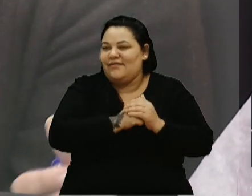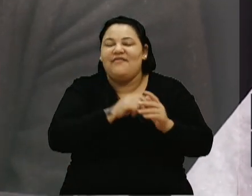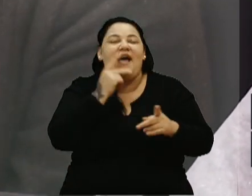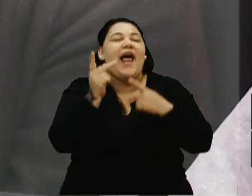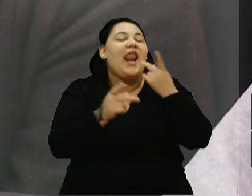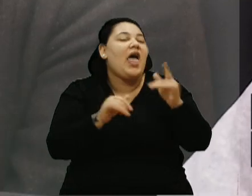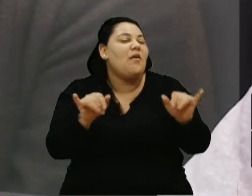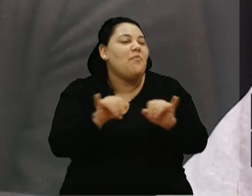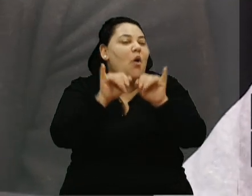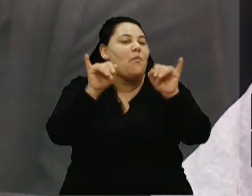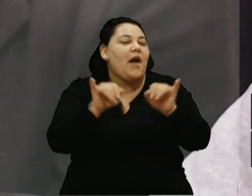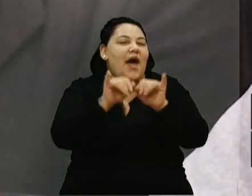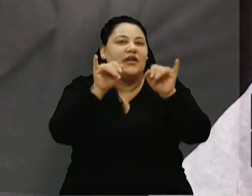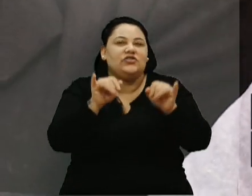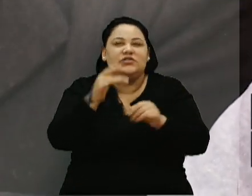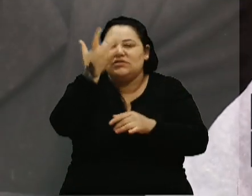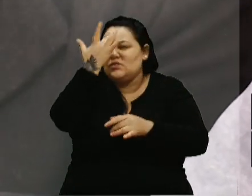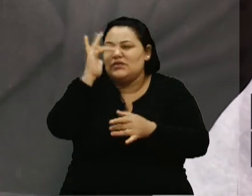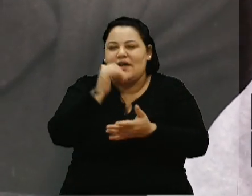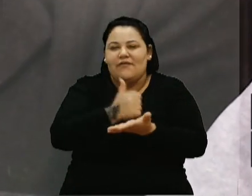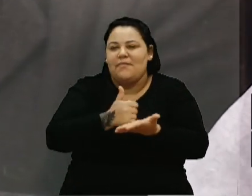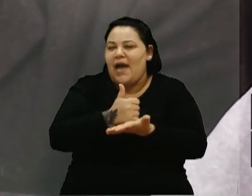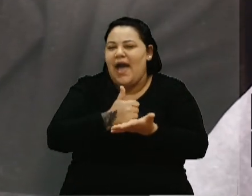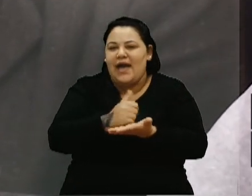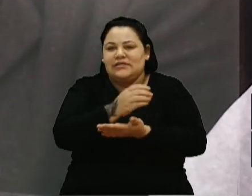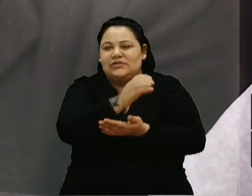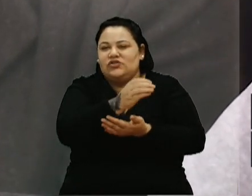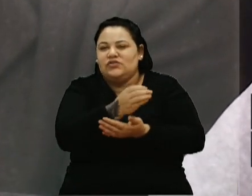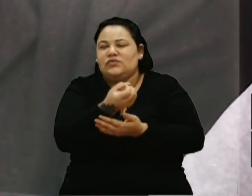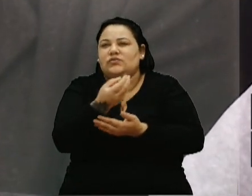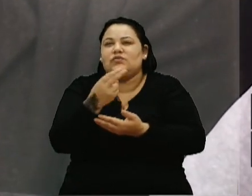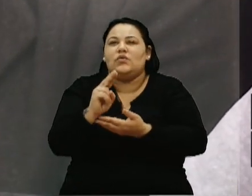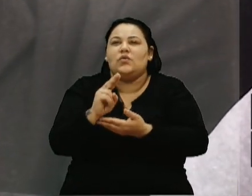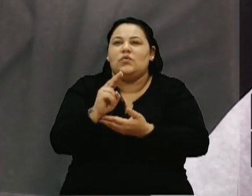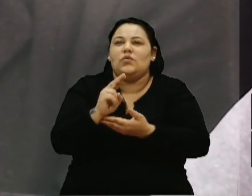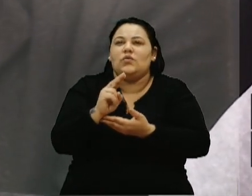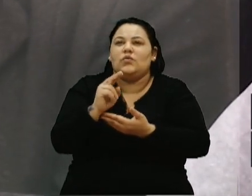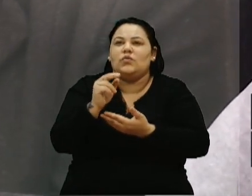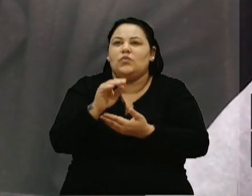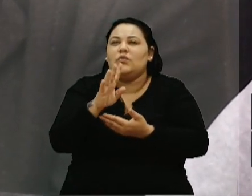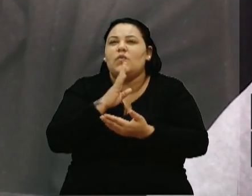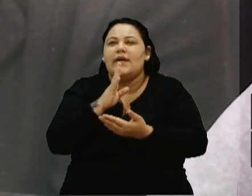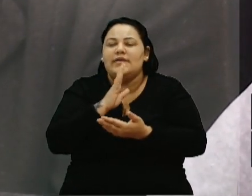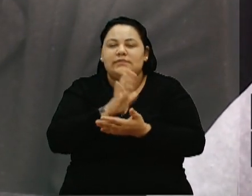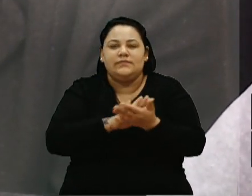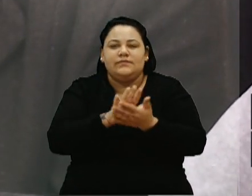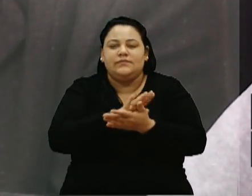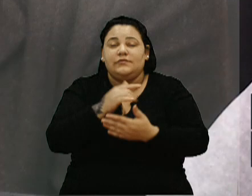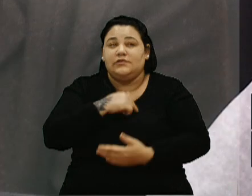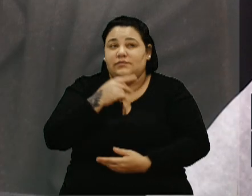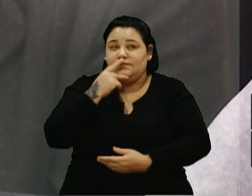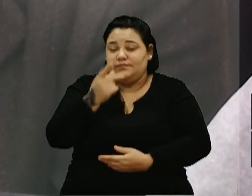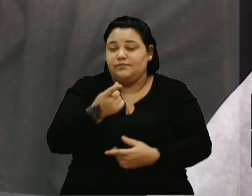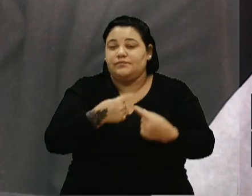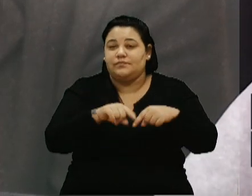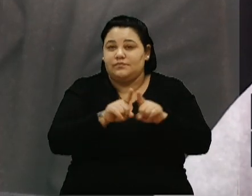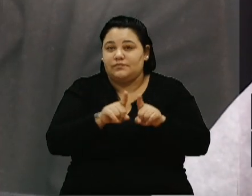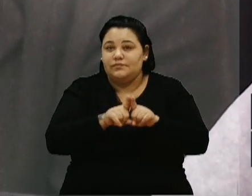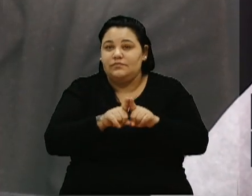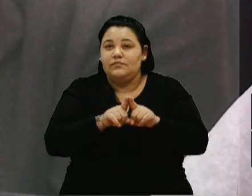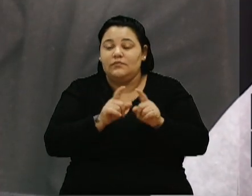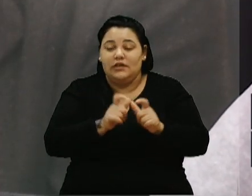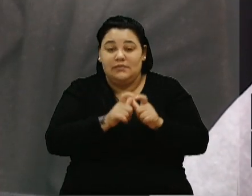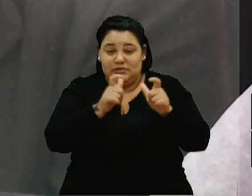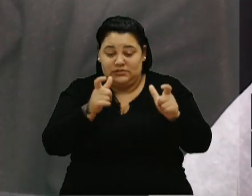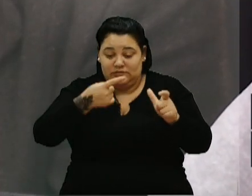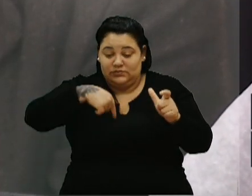falar, sem ter nenhuma base científica, nenhuma base de conhecimento. E aí falo também que a maioria